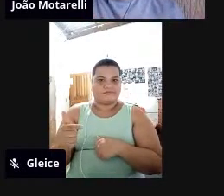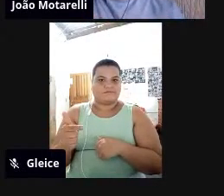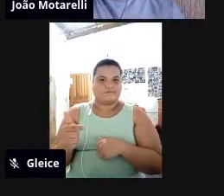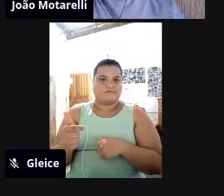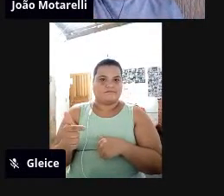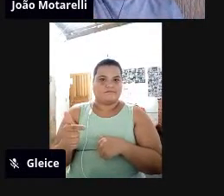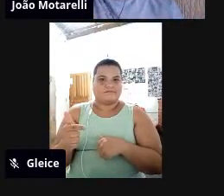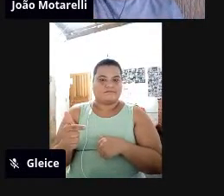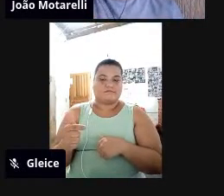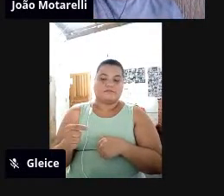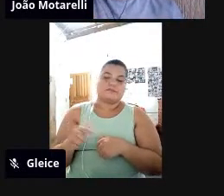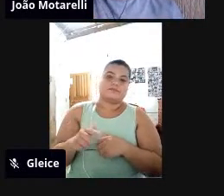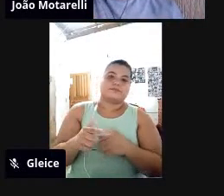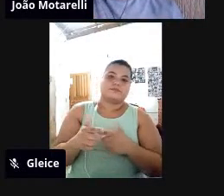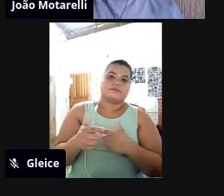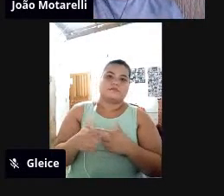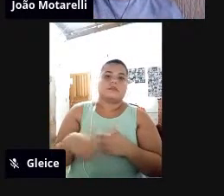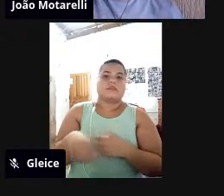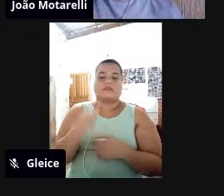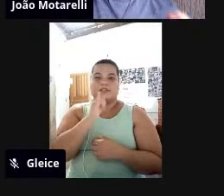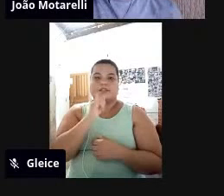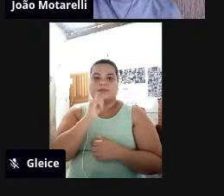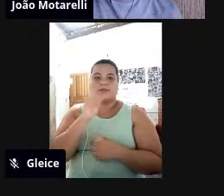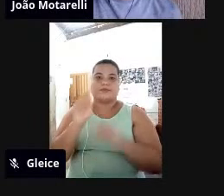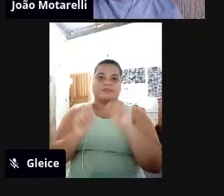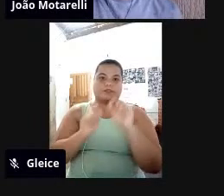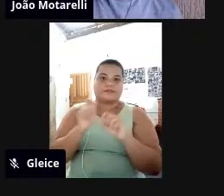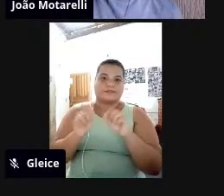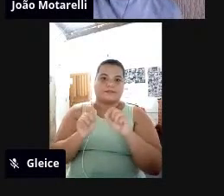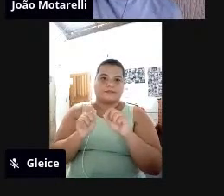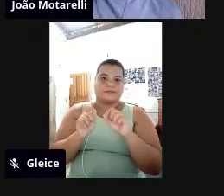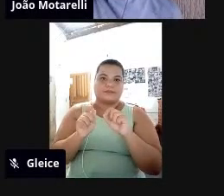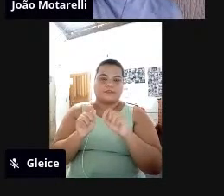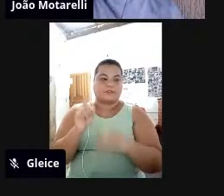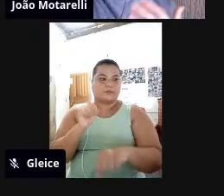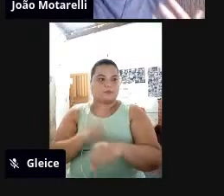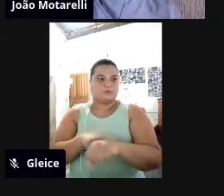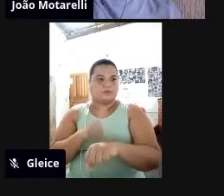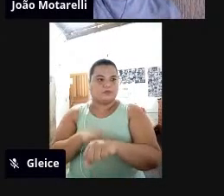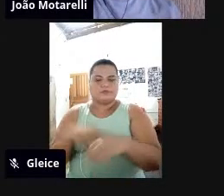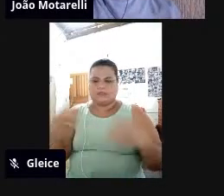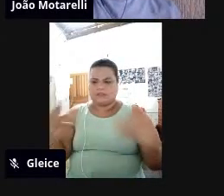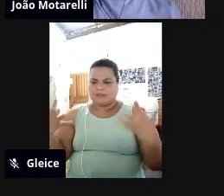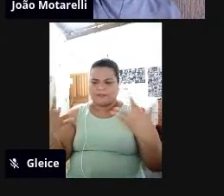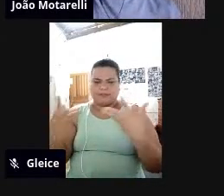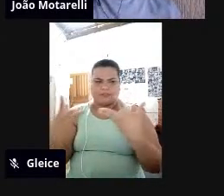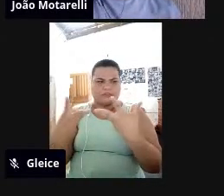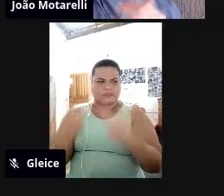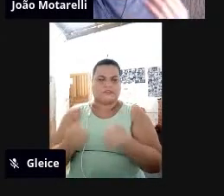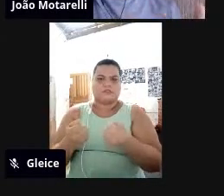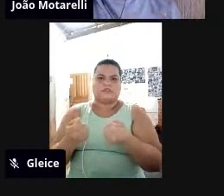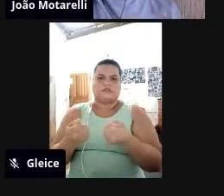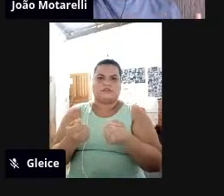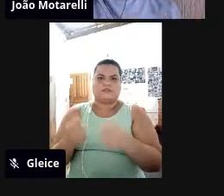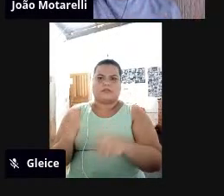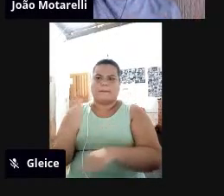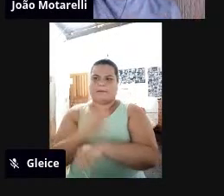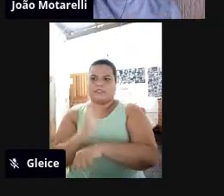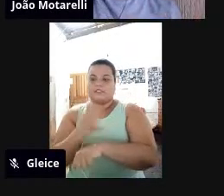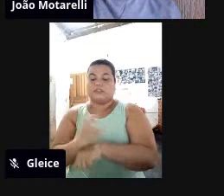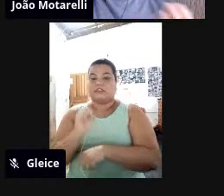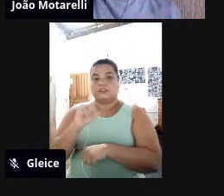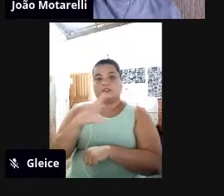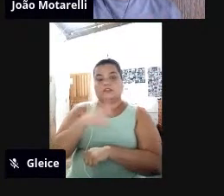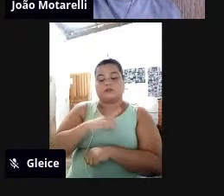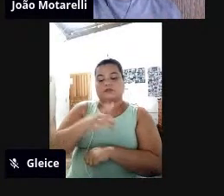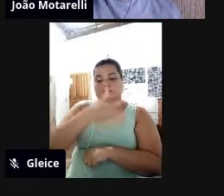Nesse caso, ele dá alguns exemplos, como, por exemplo, o desempenho. Como eu posso medir isso na prática? Bom, se eu tenho um corredor, eu posso